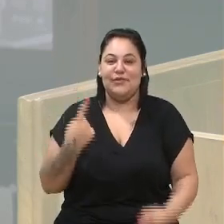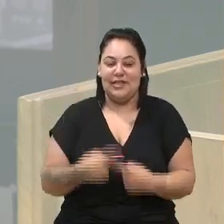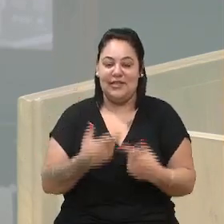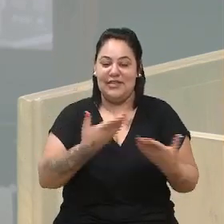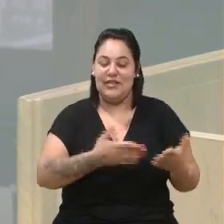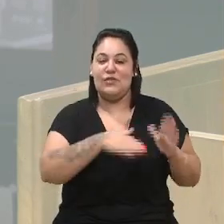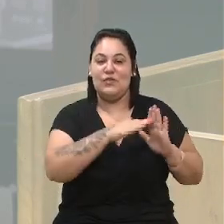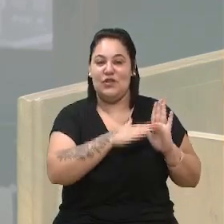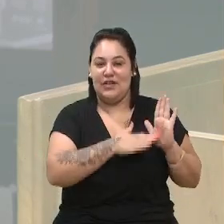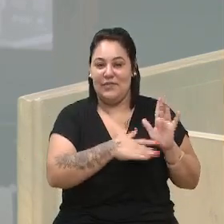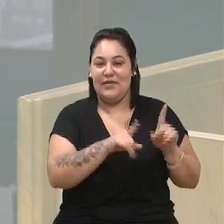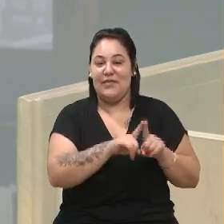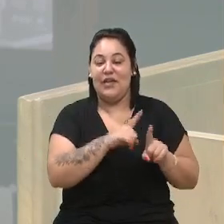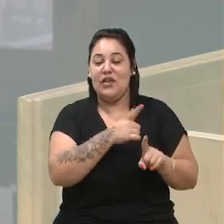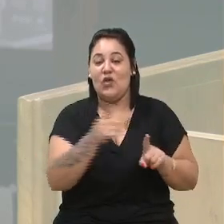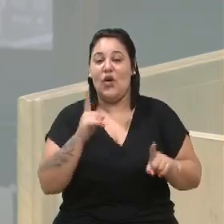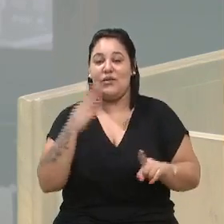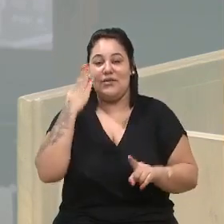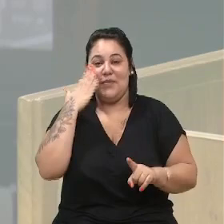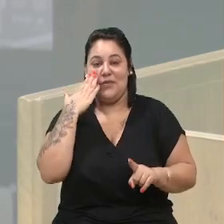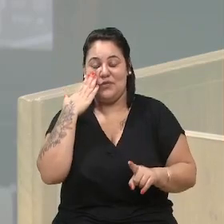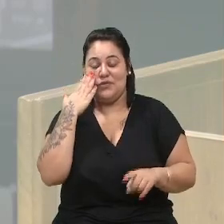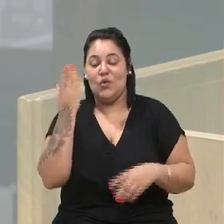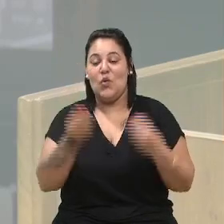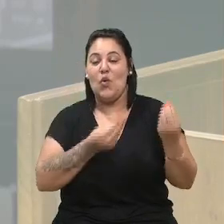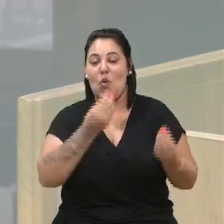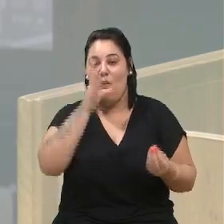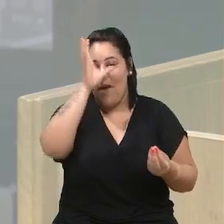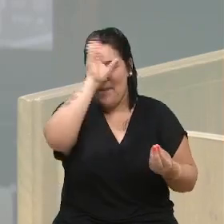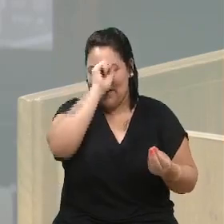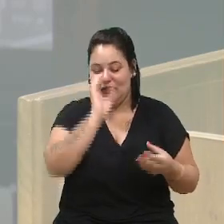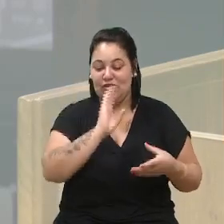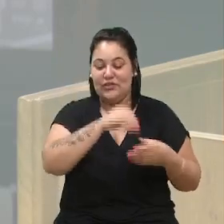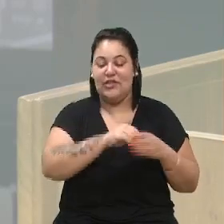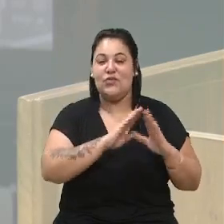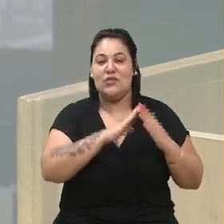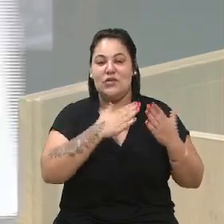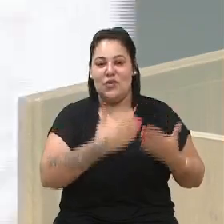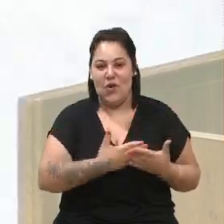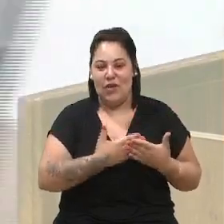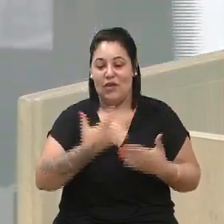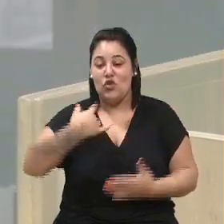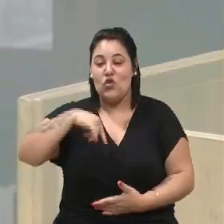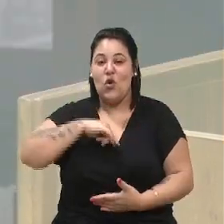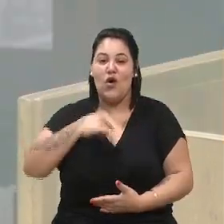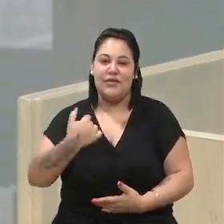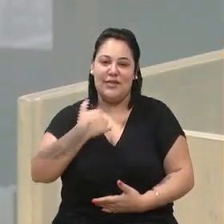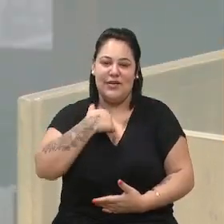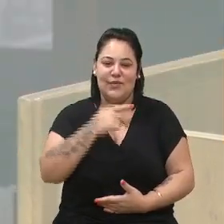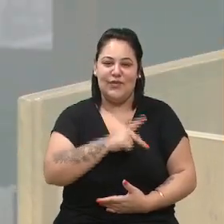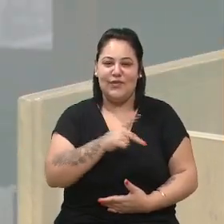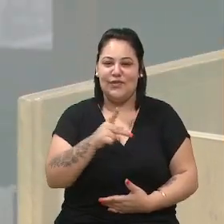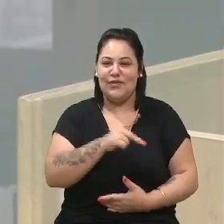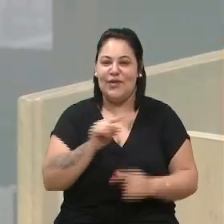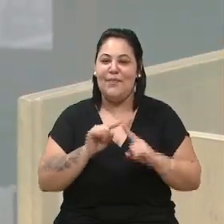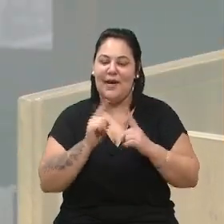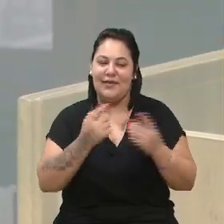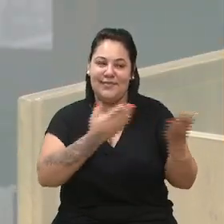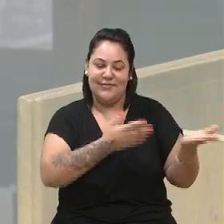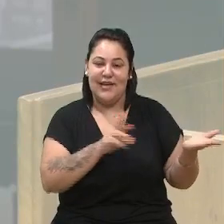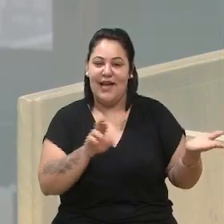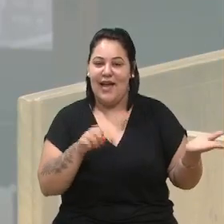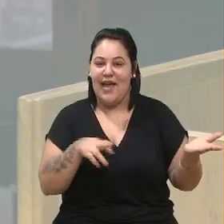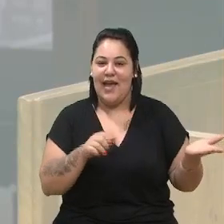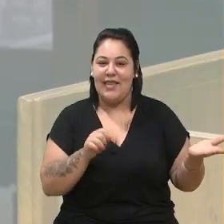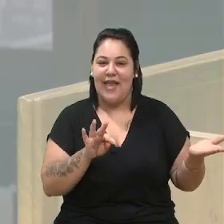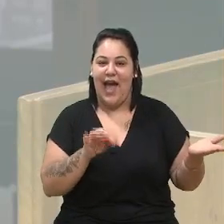a gente sabe o quanto nós aprendemos numa escola, eu professora, mas a Renata aqui